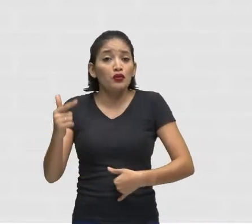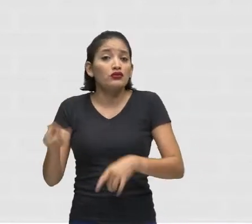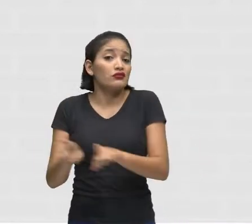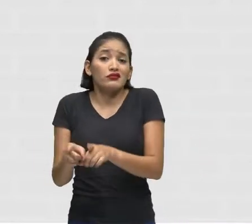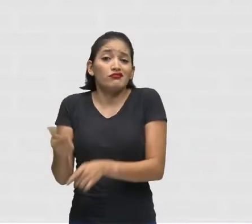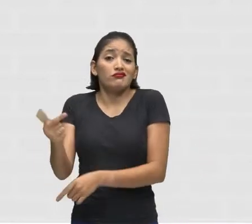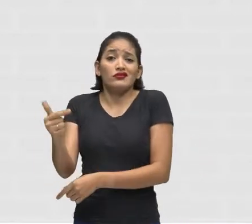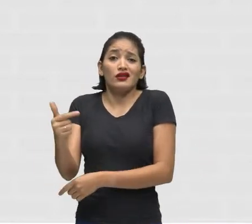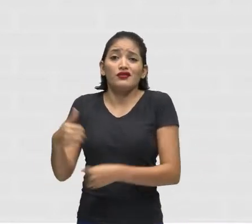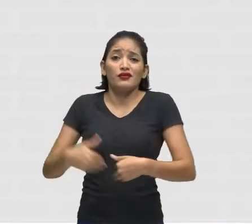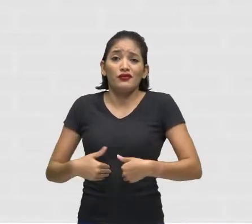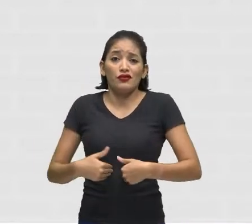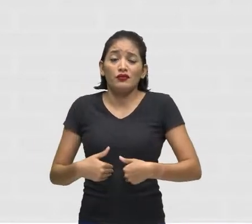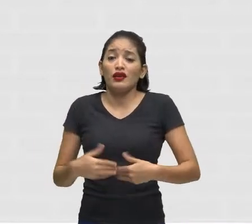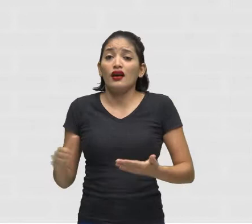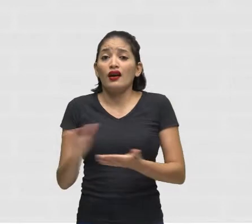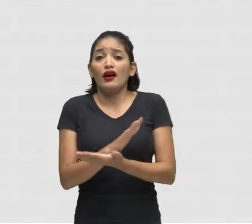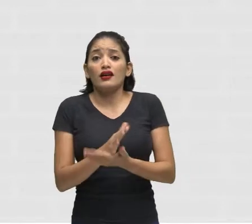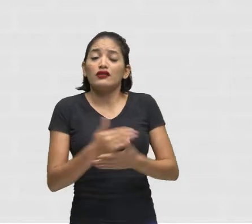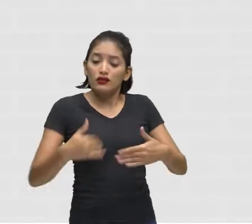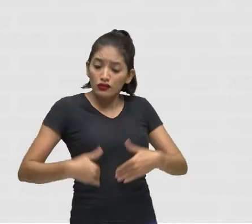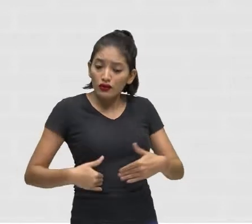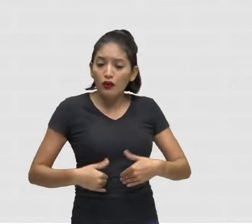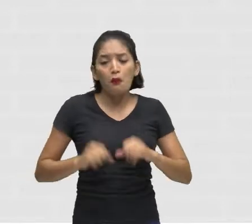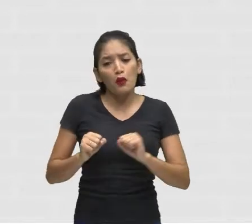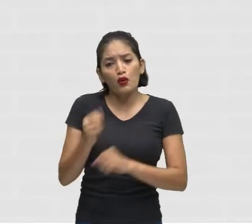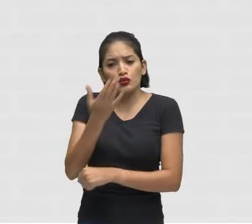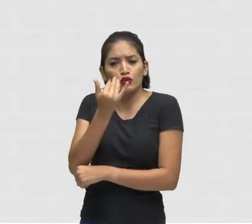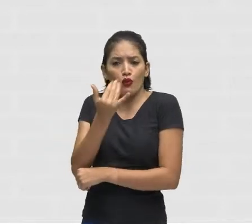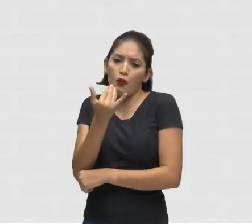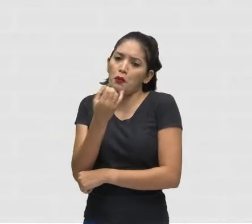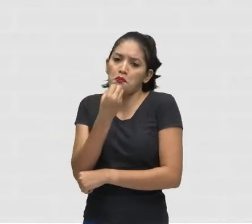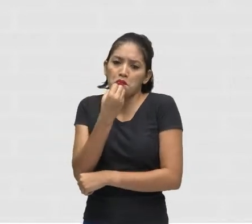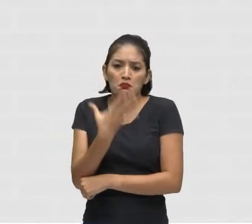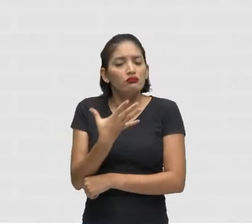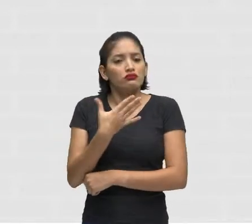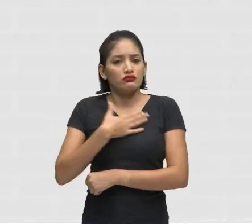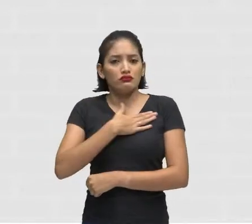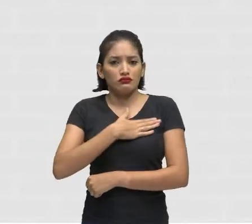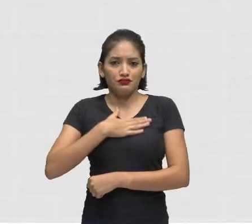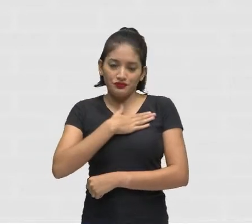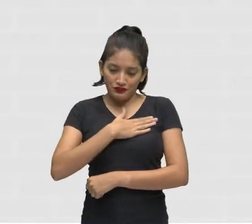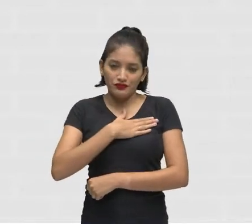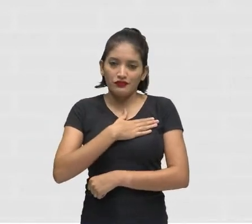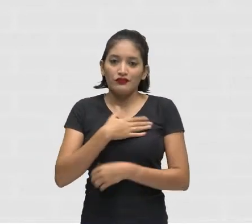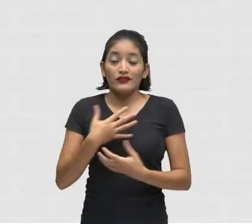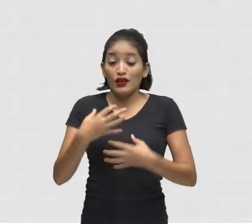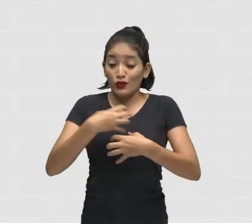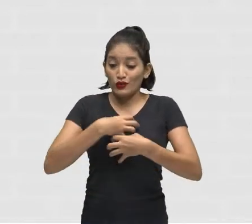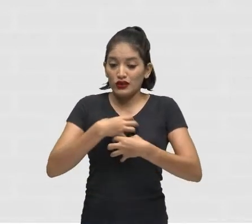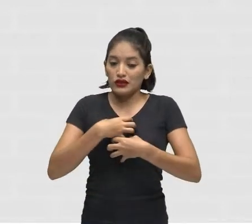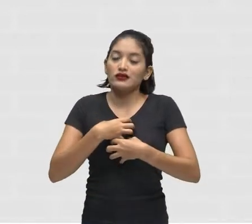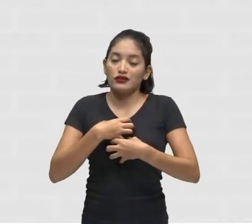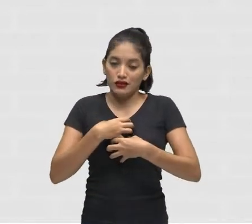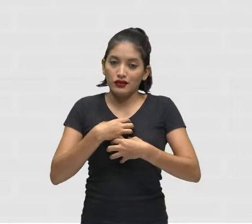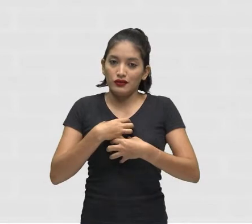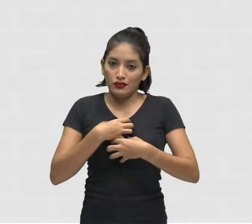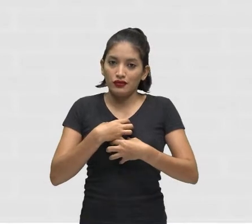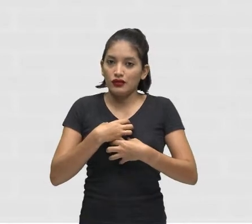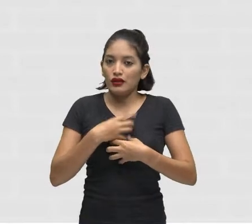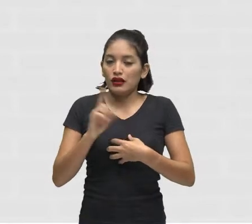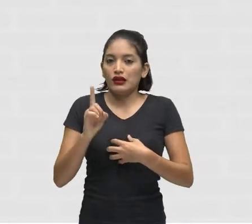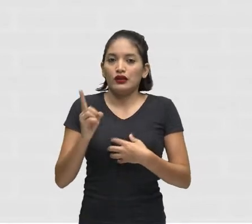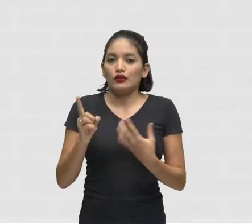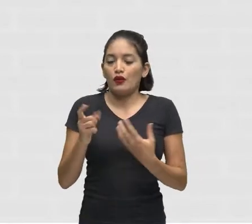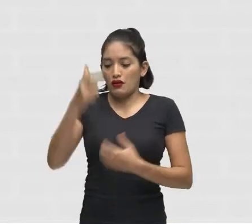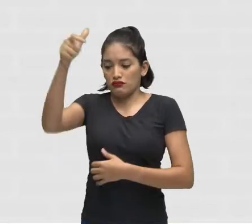estou. E para as vezes que eu estou com fome, eu posso ter comida para saciar a minha fome. Então isso vai ser um estado, não uma condição. Não é um